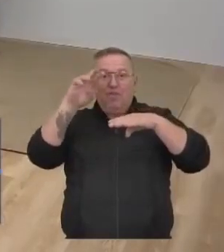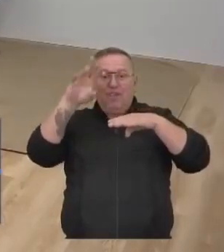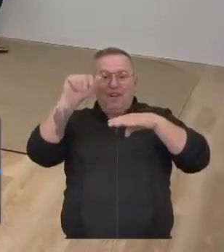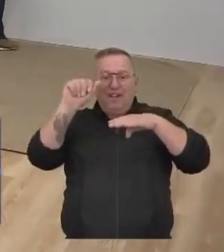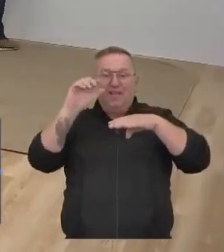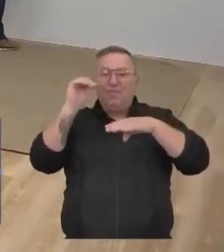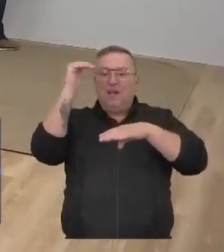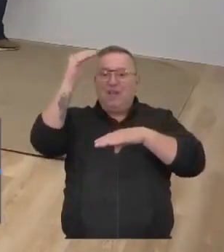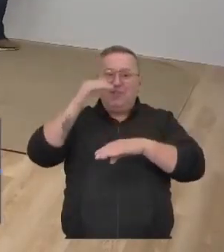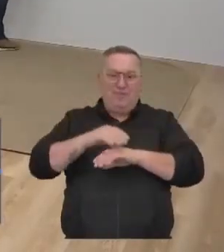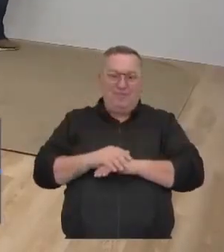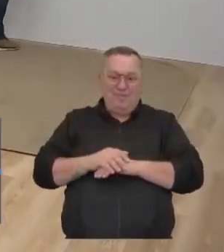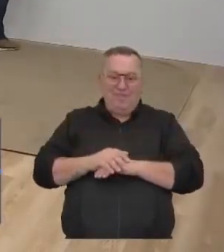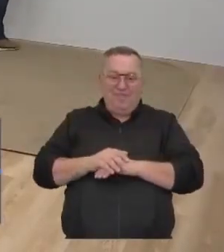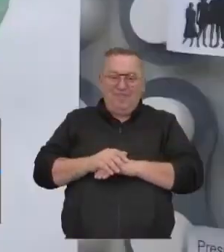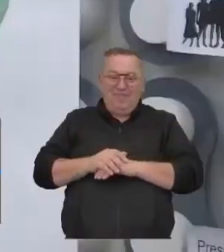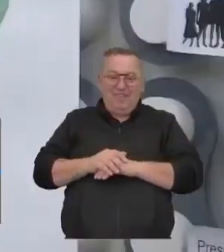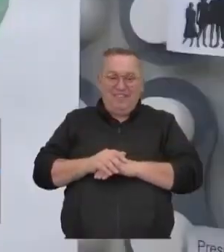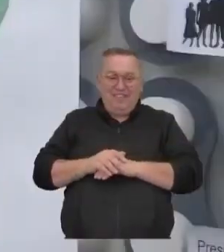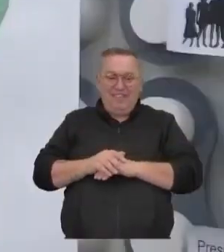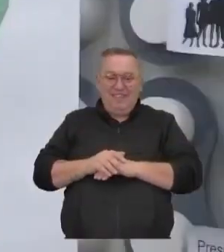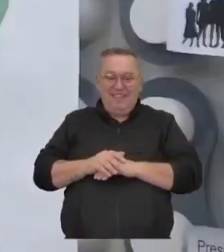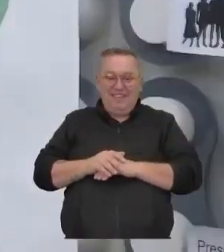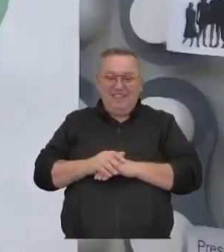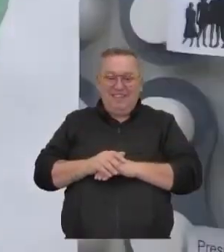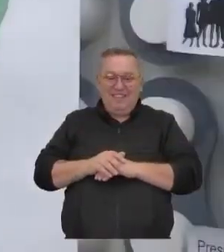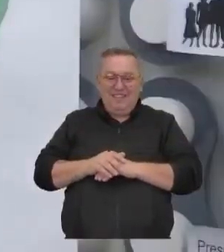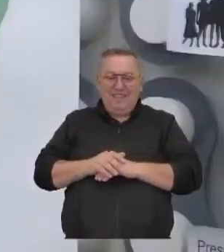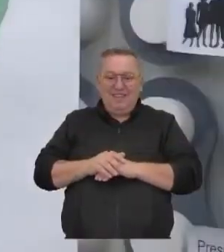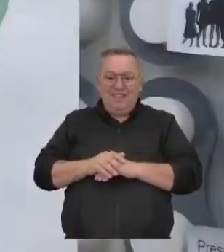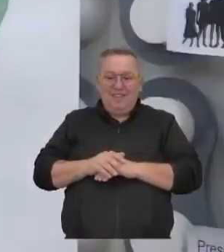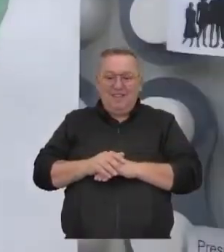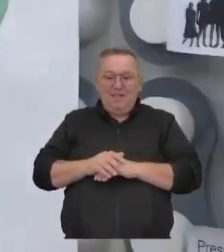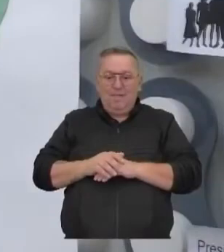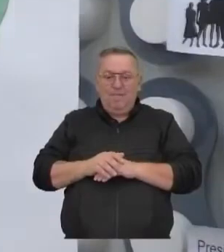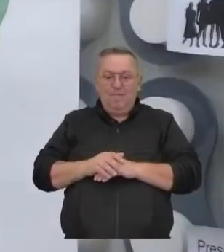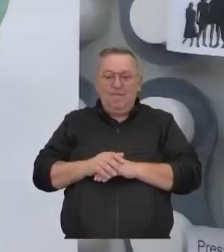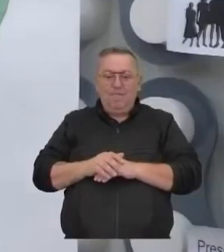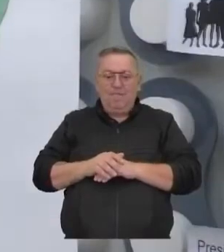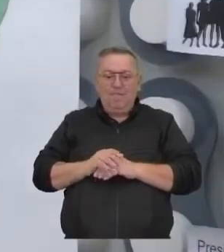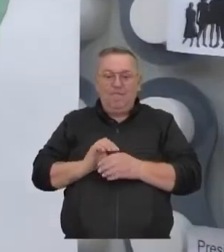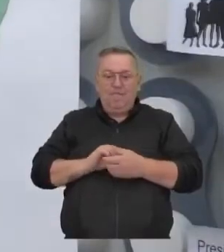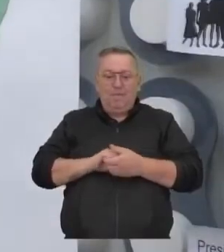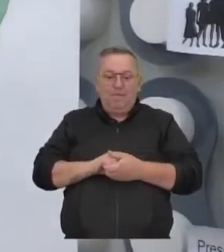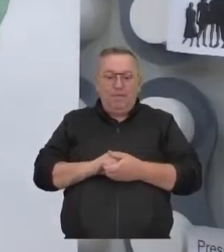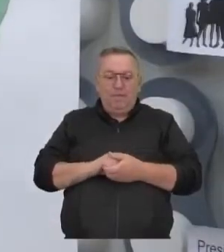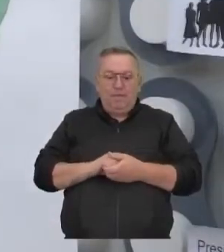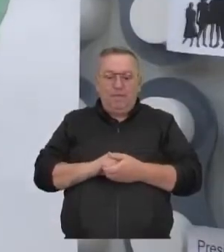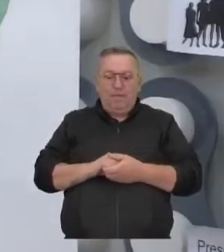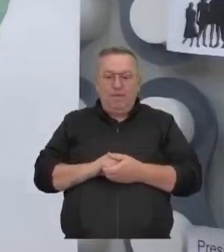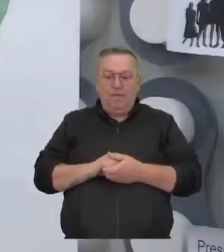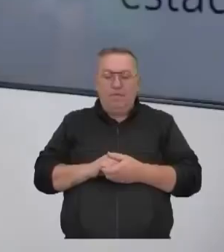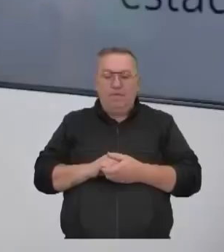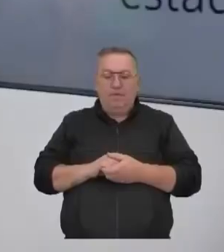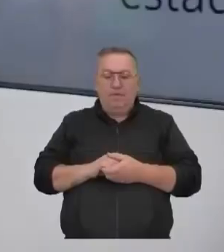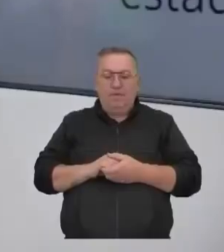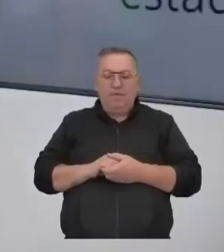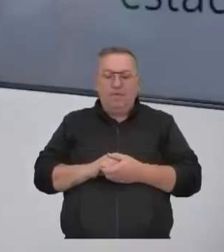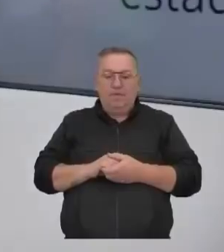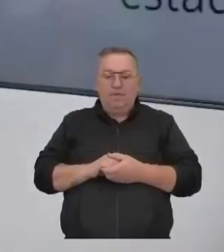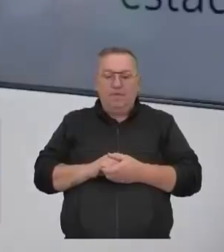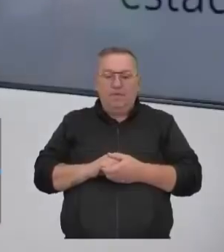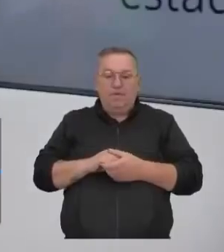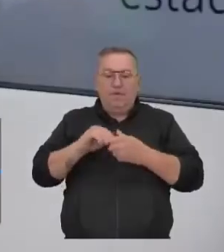sou esperto? Então, tá aqui também. Temos a atmosfera que faz parte aí do território. Isto.